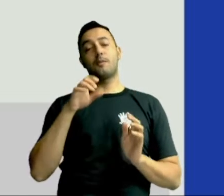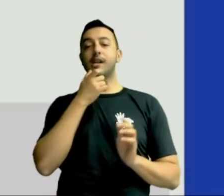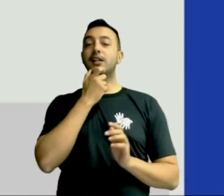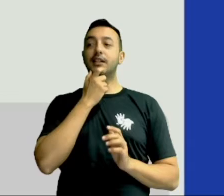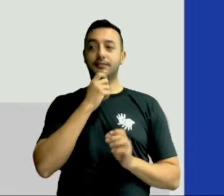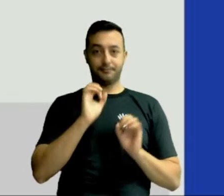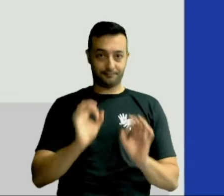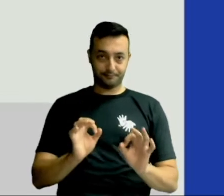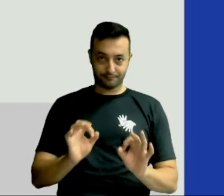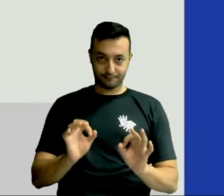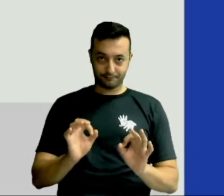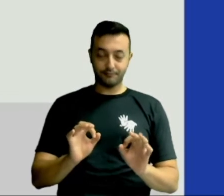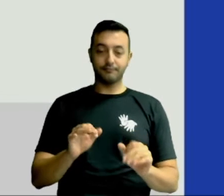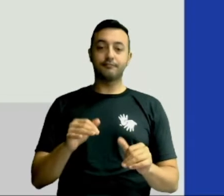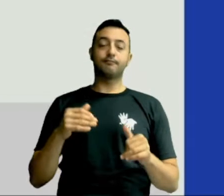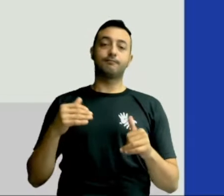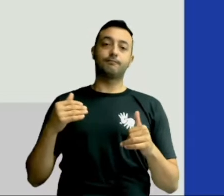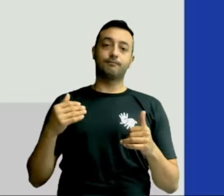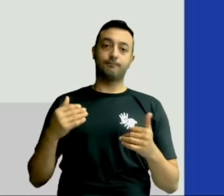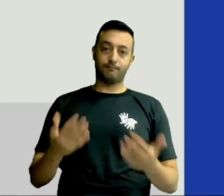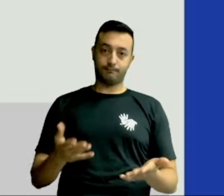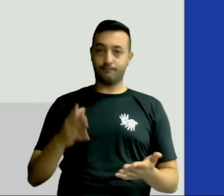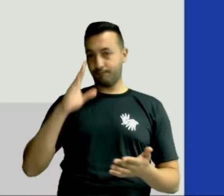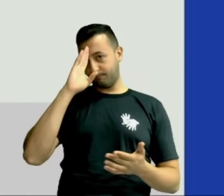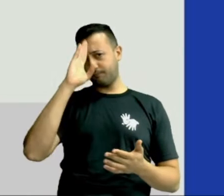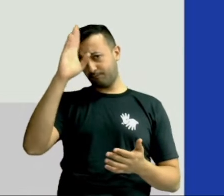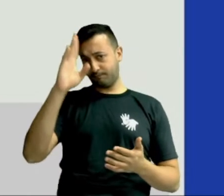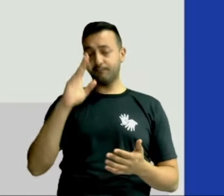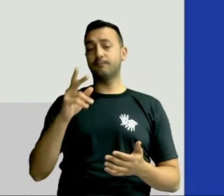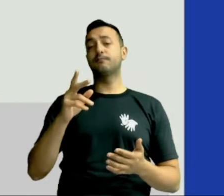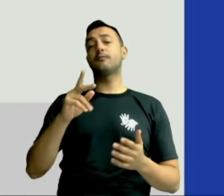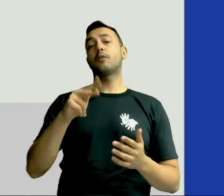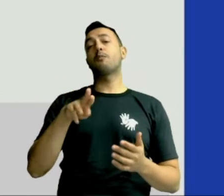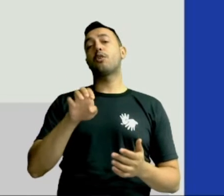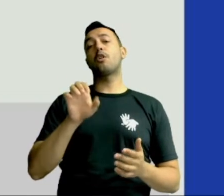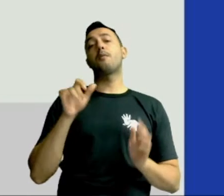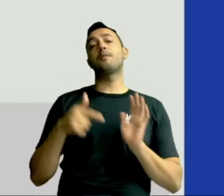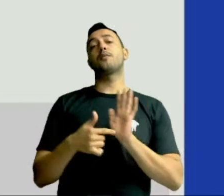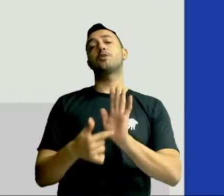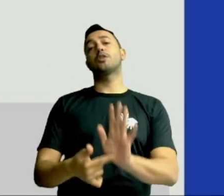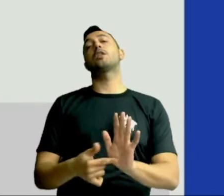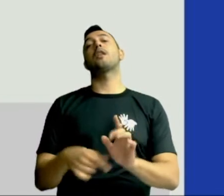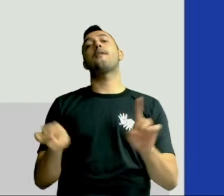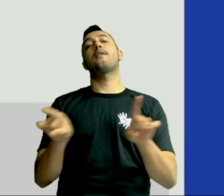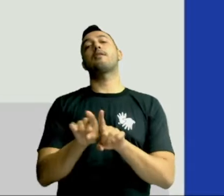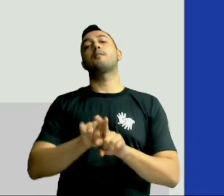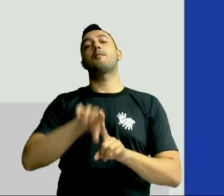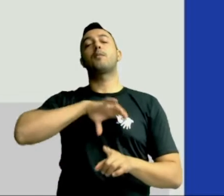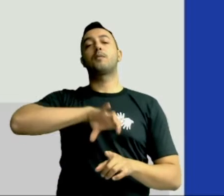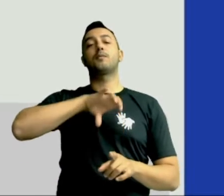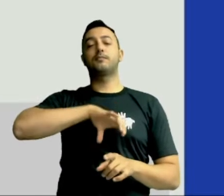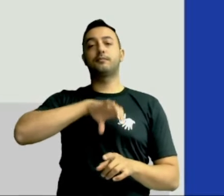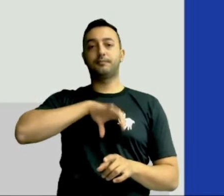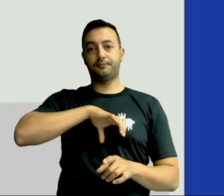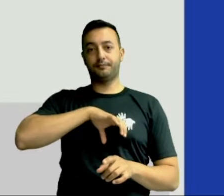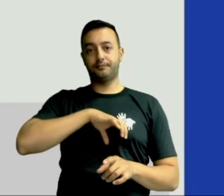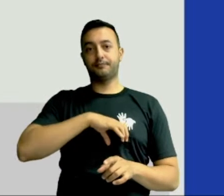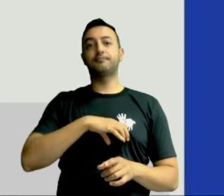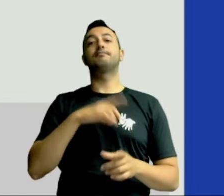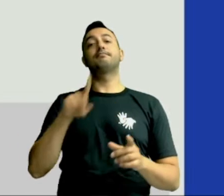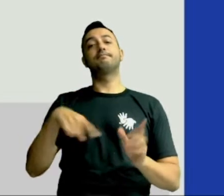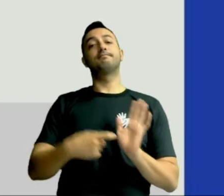inglesa certo é a função principal dos pronomes demonstrativos assim como na língua portuguesa